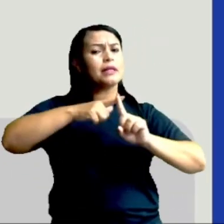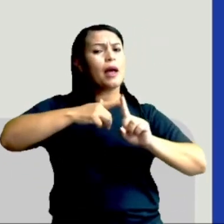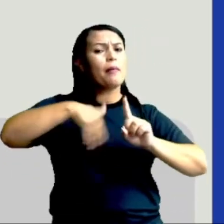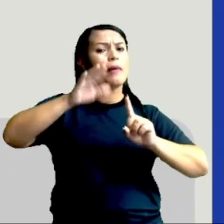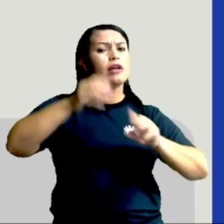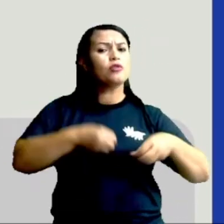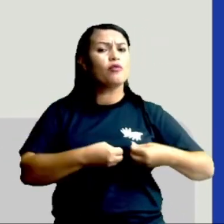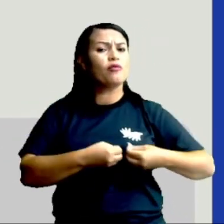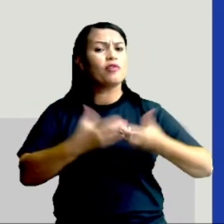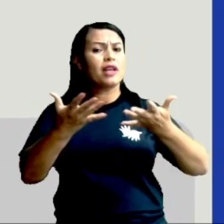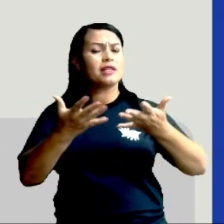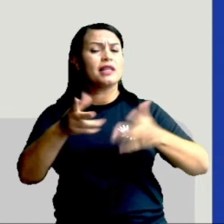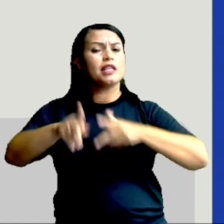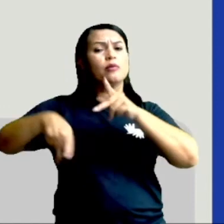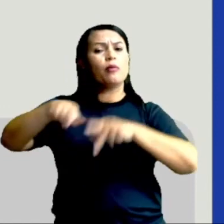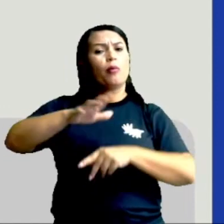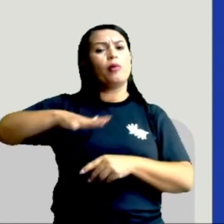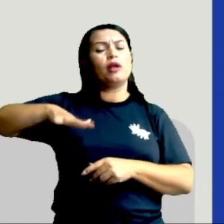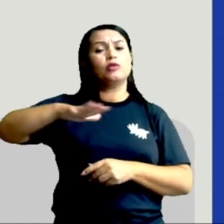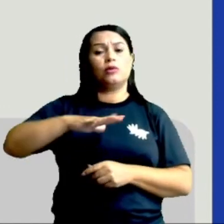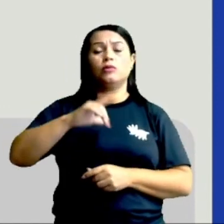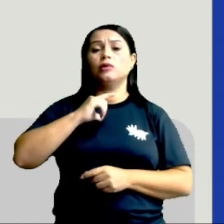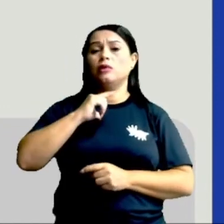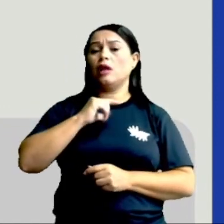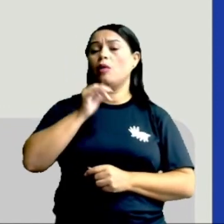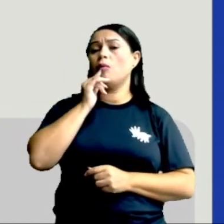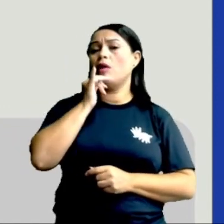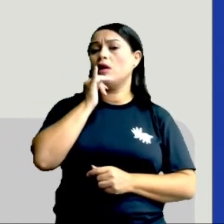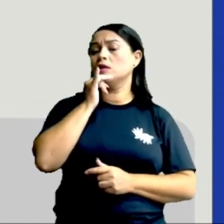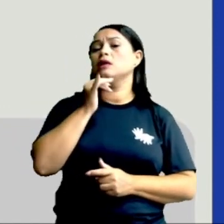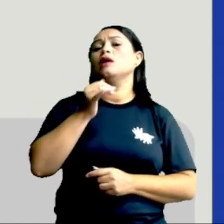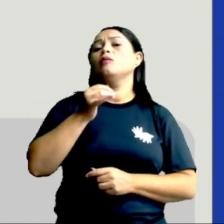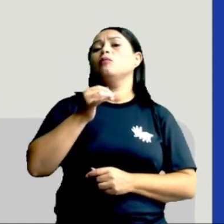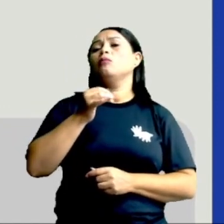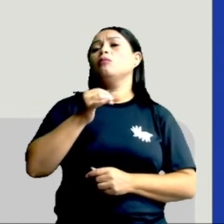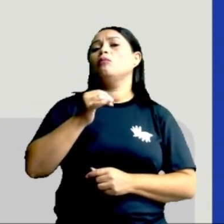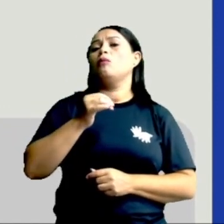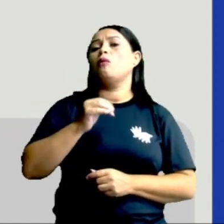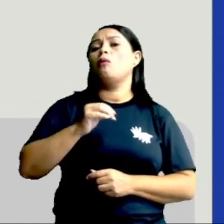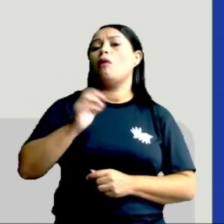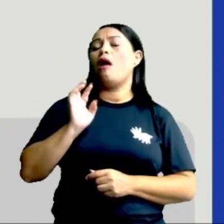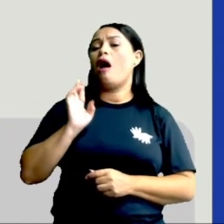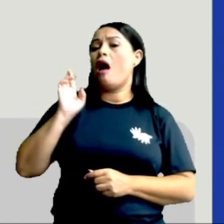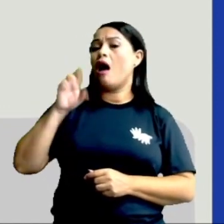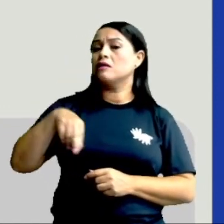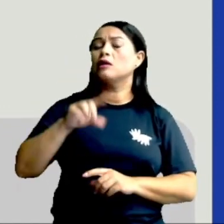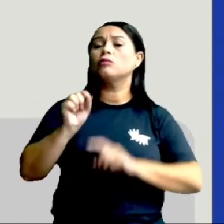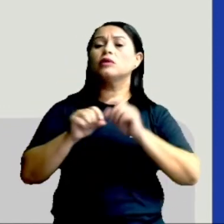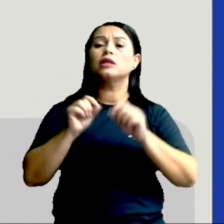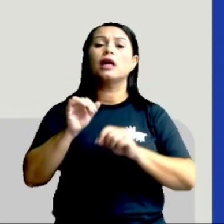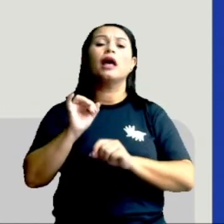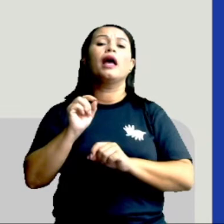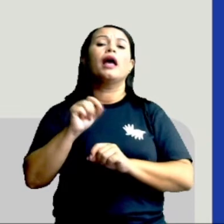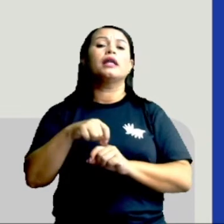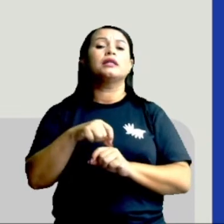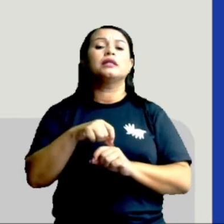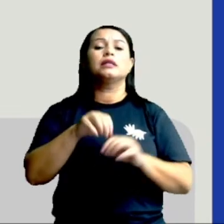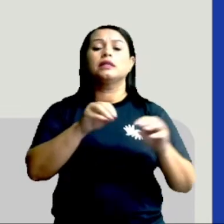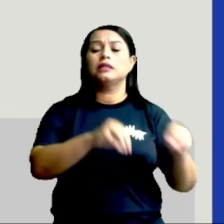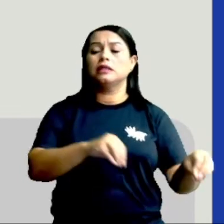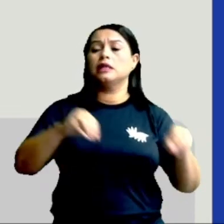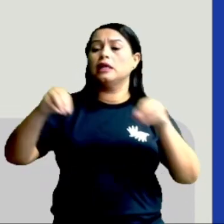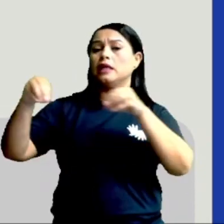às populações. Então é esse o motivo, quando tem algo a oferecer, as pessoas sentem a necessidade de se deslocarem, sair